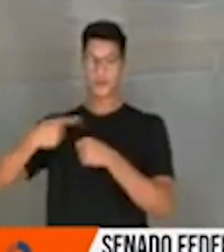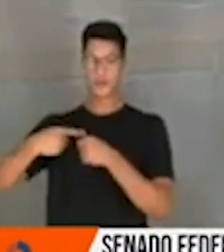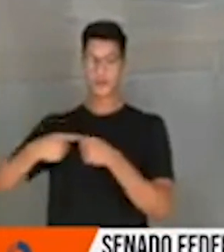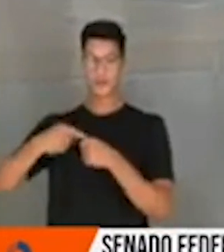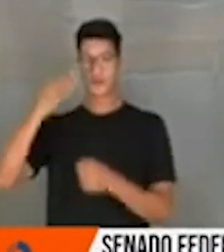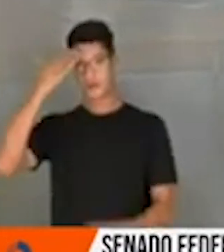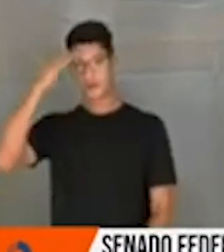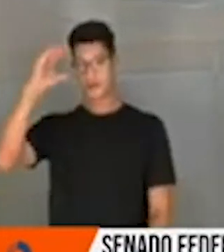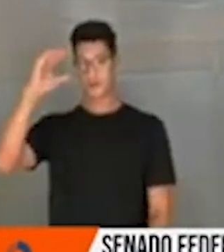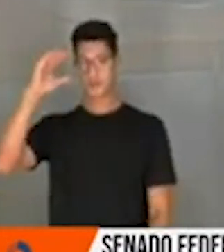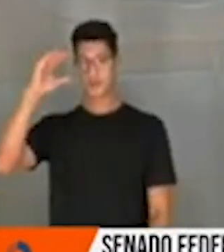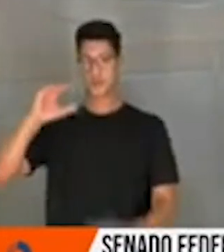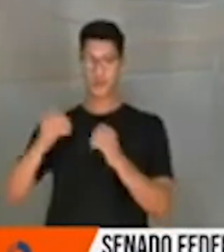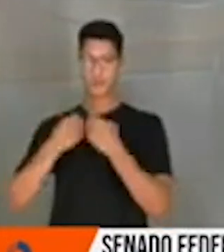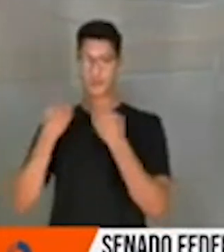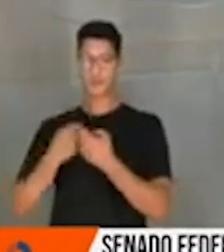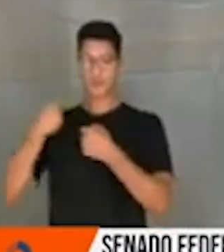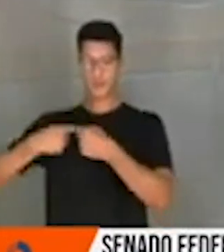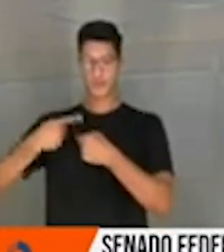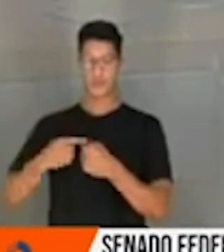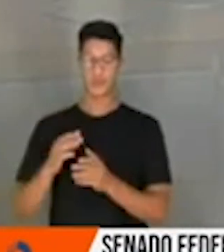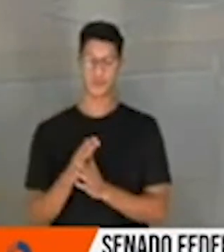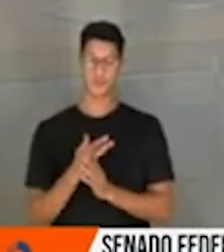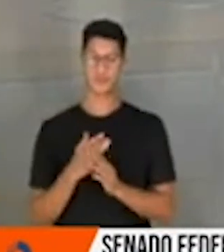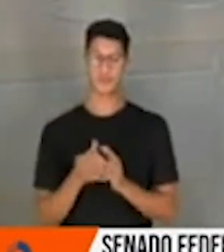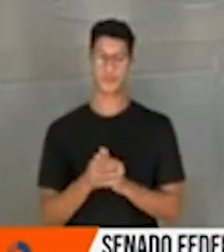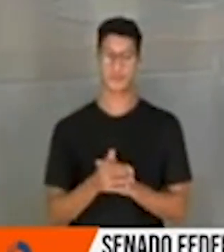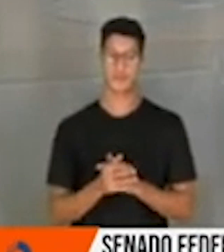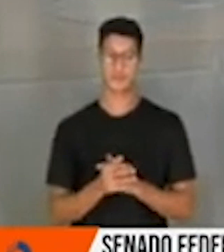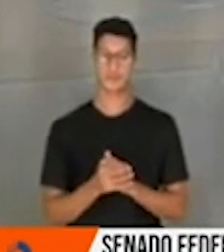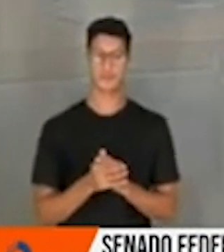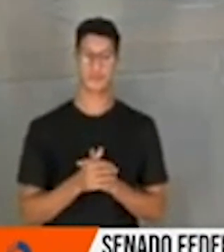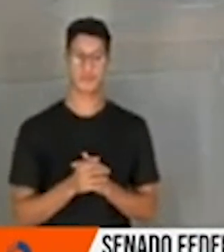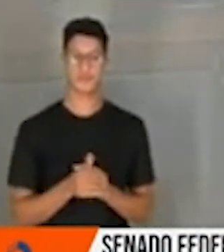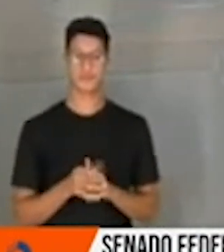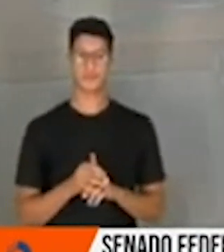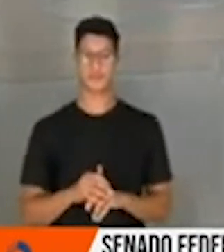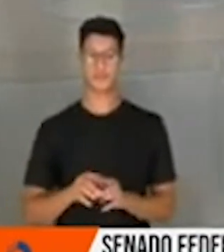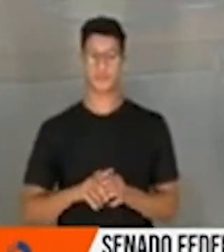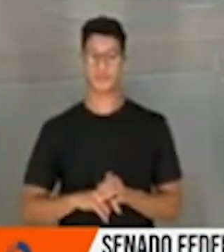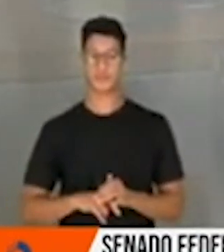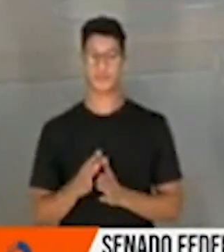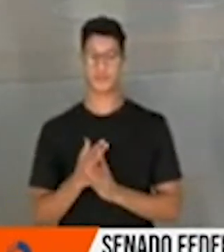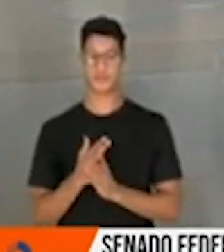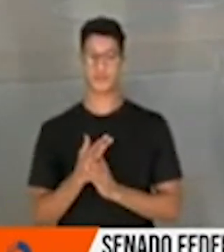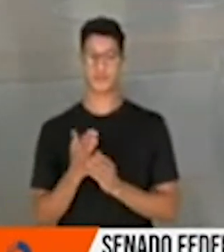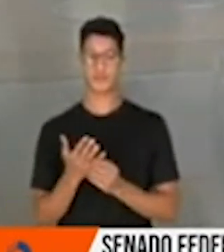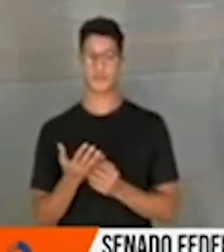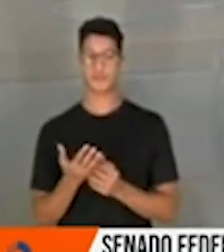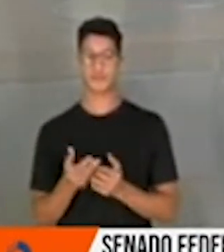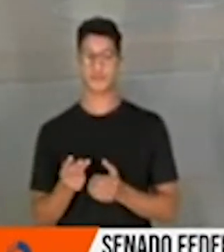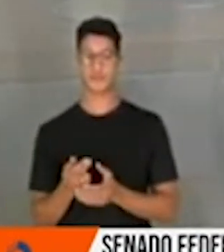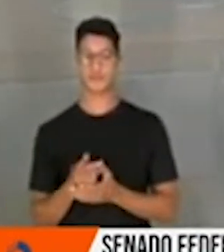de Curitiba, no Shopping Cidade, em Curitiba. Cadê o vídeo da Joias e Relógios?